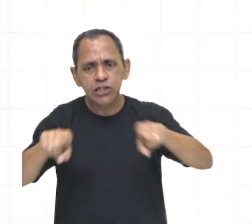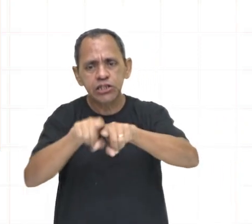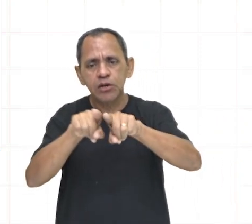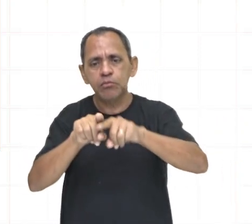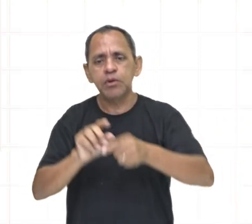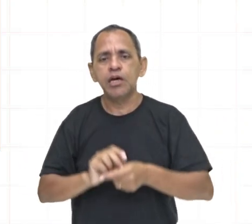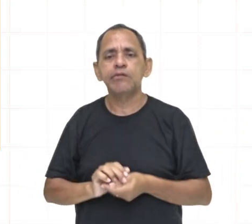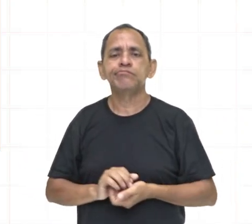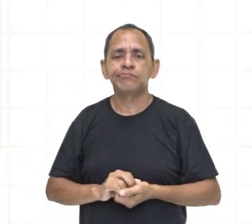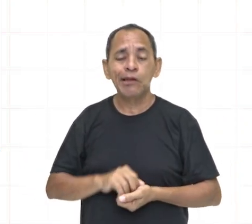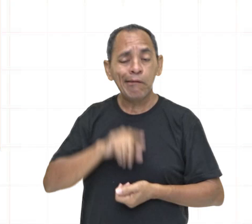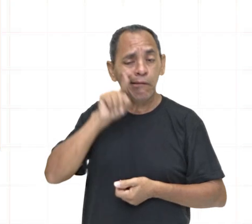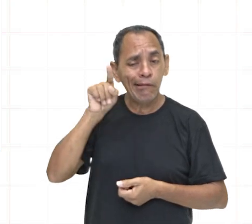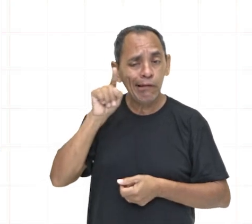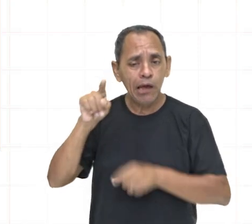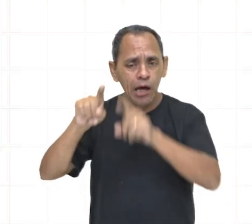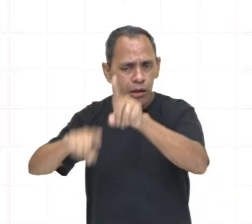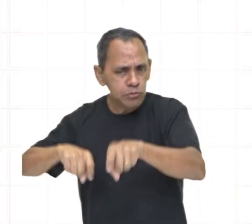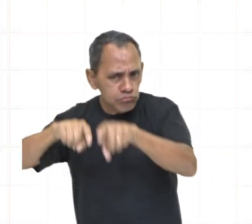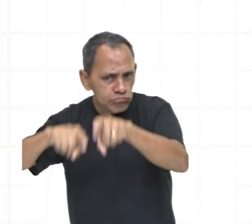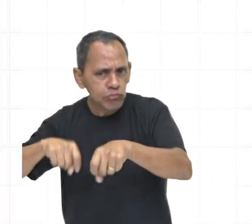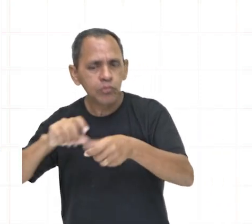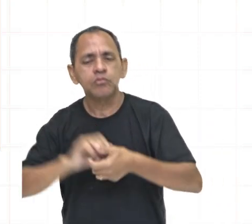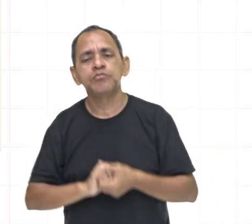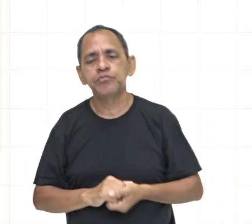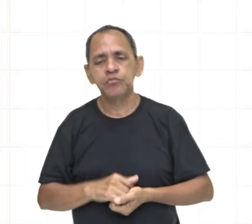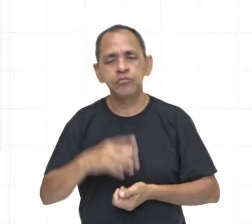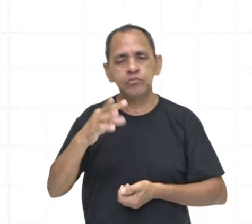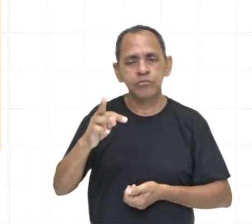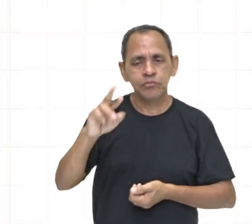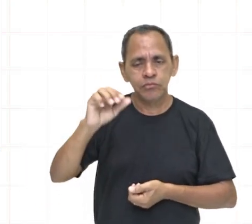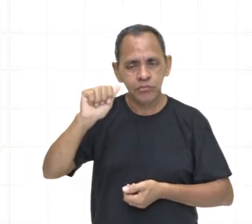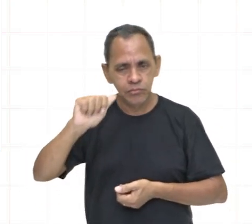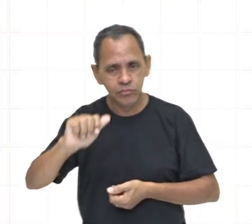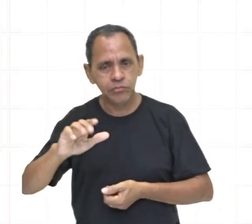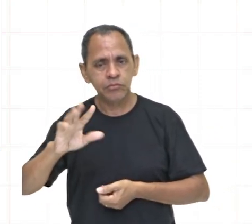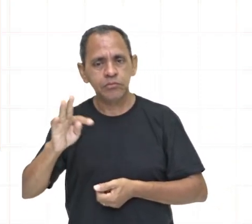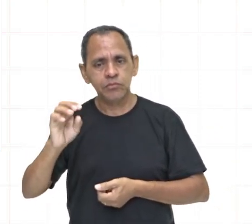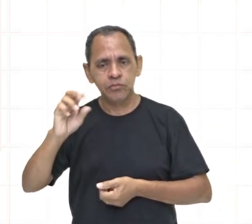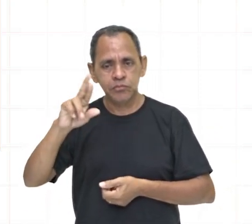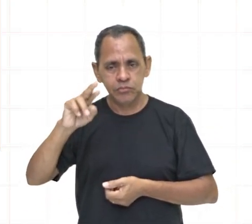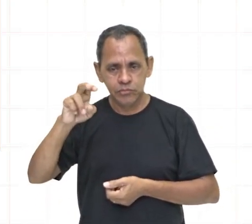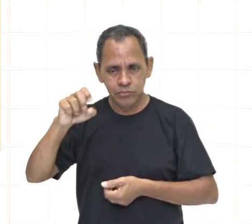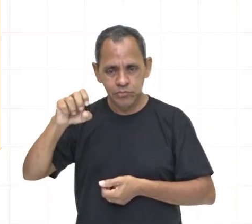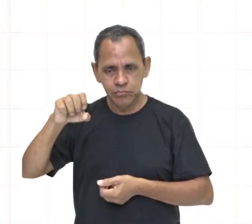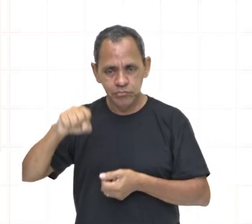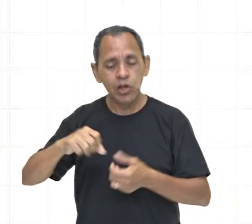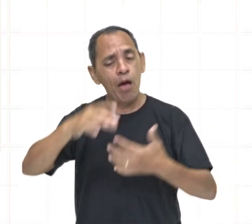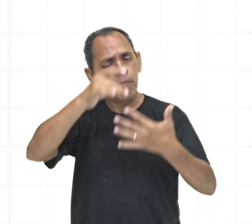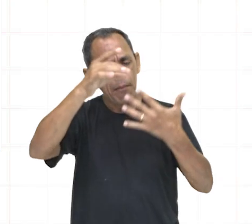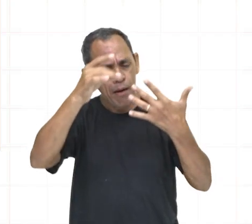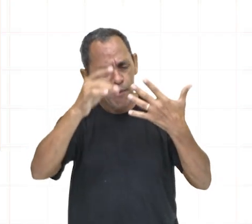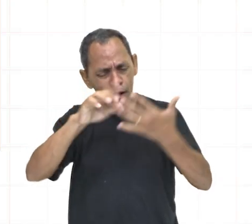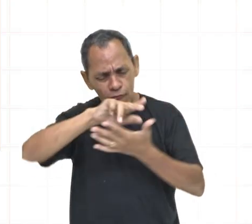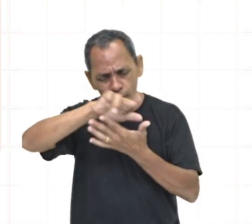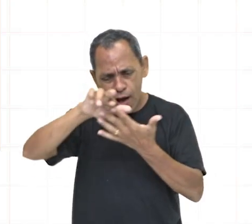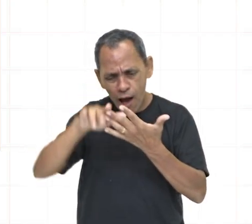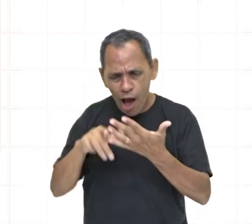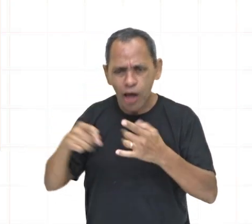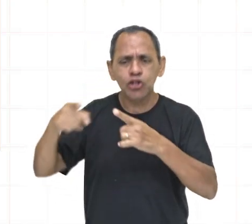máquinas agrícolas, como os tratores, as colheitadeiras e os implementos agrícolas,